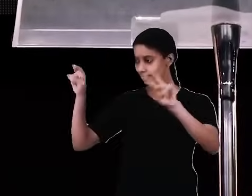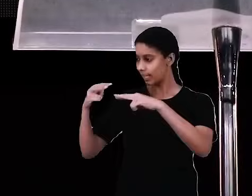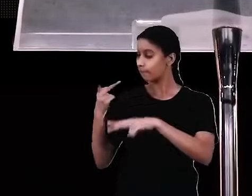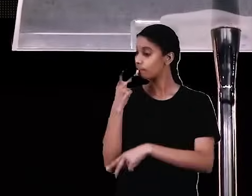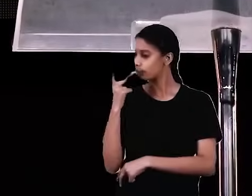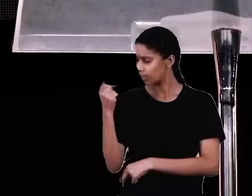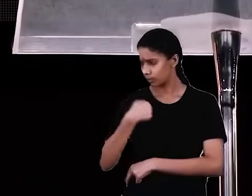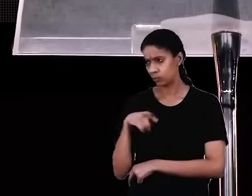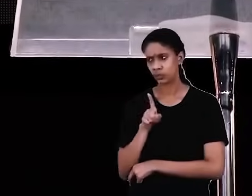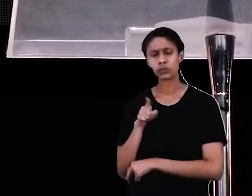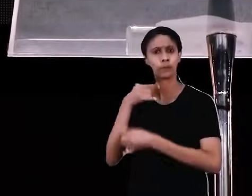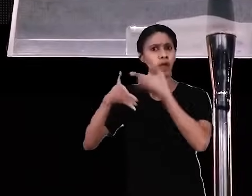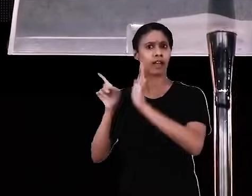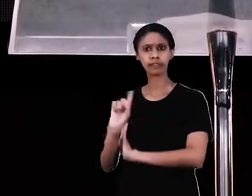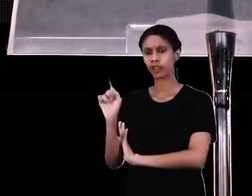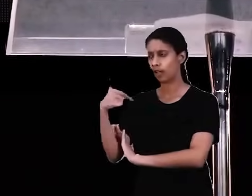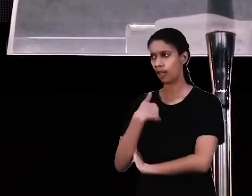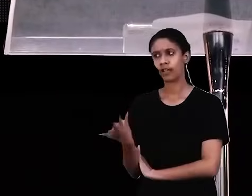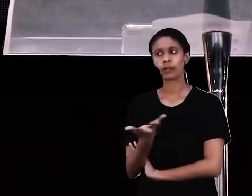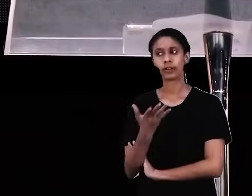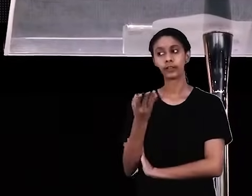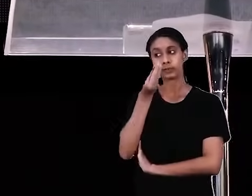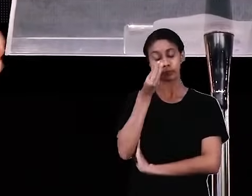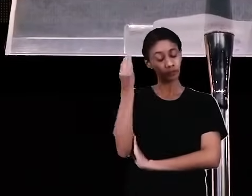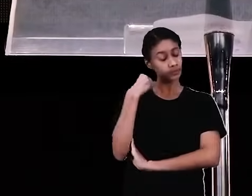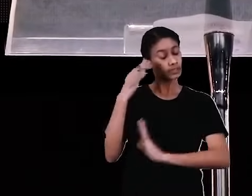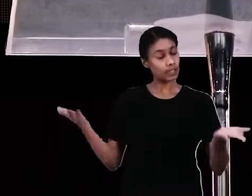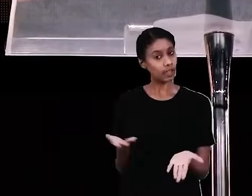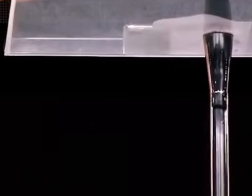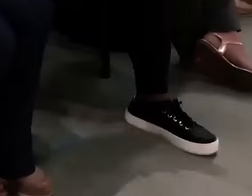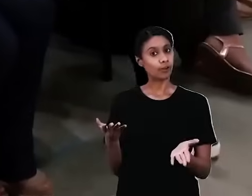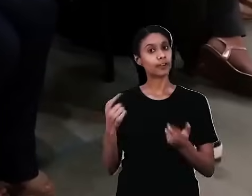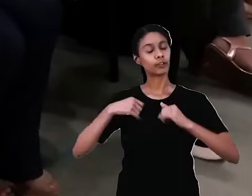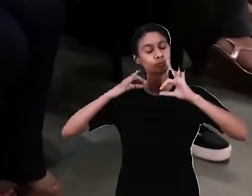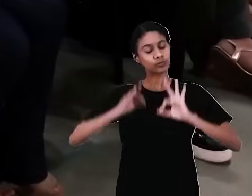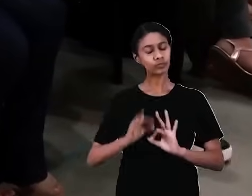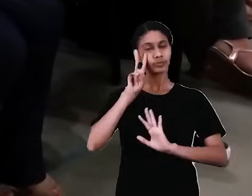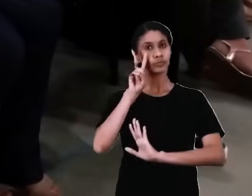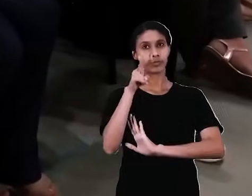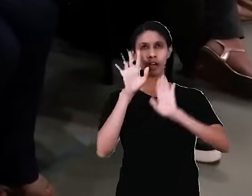fala comigo, não. Me deixe. Olha, deixe eu me concentrar.